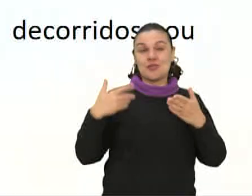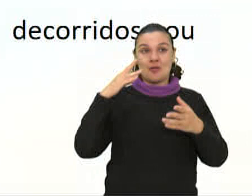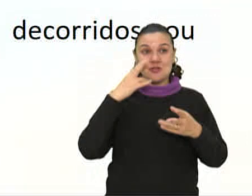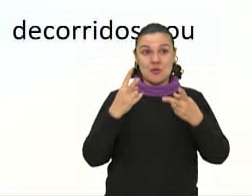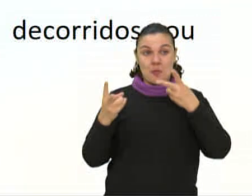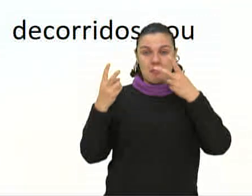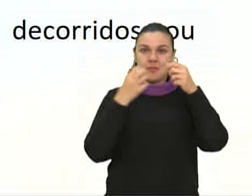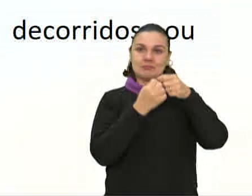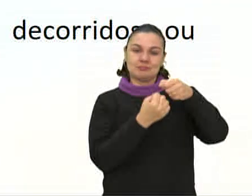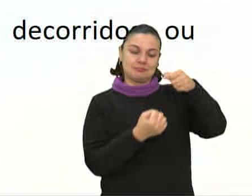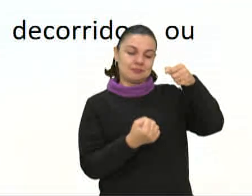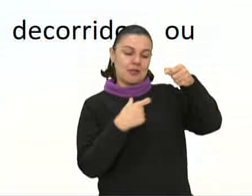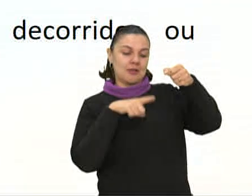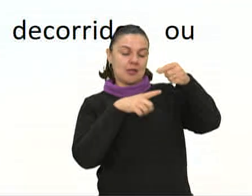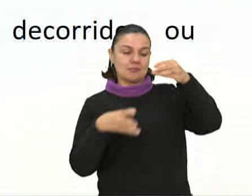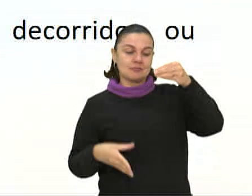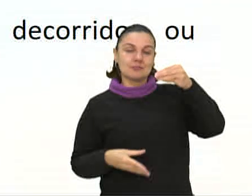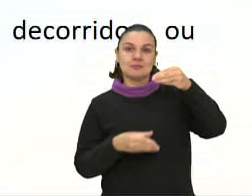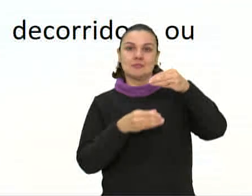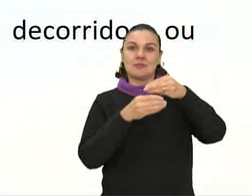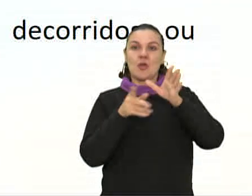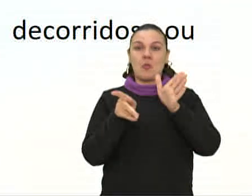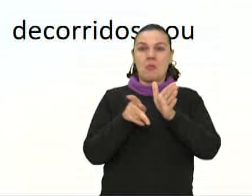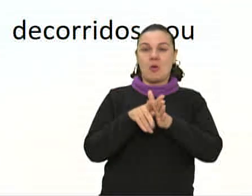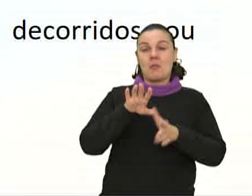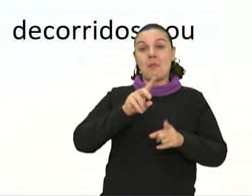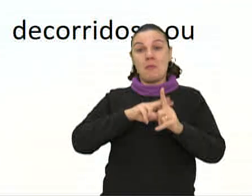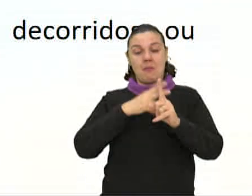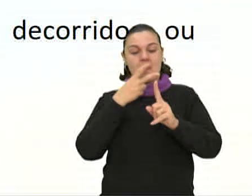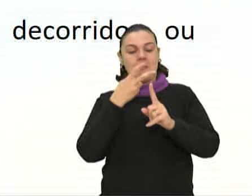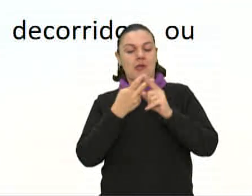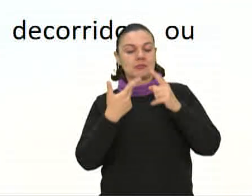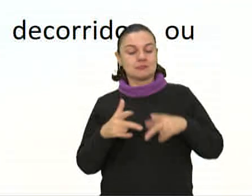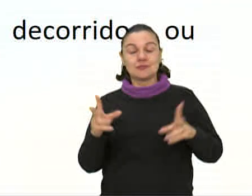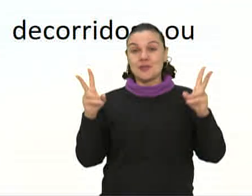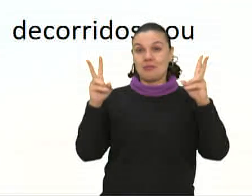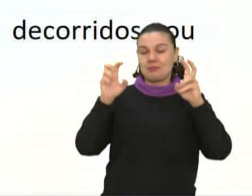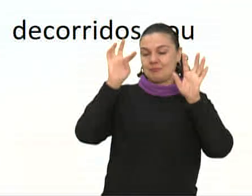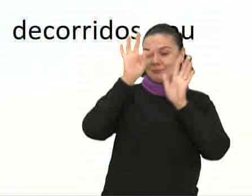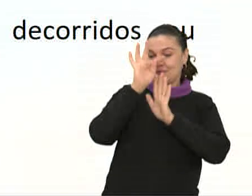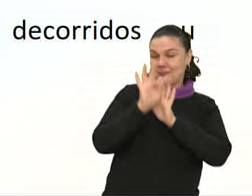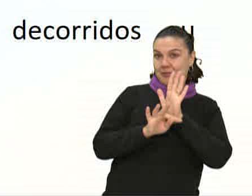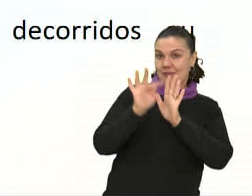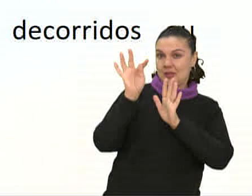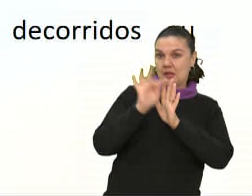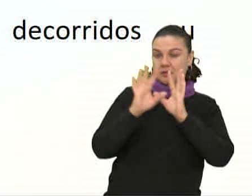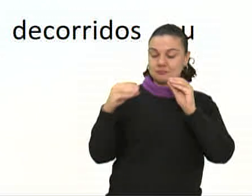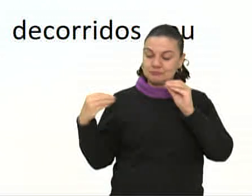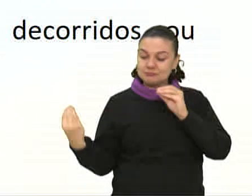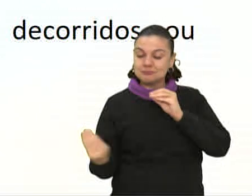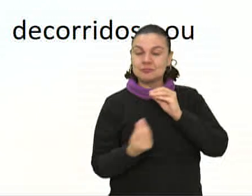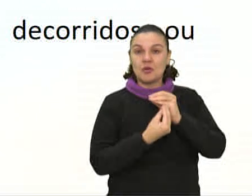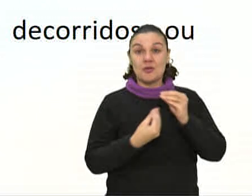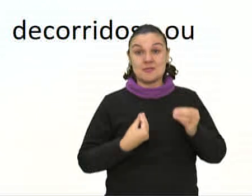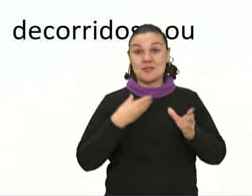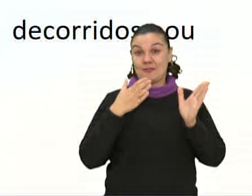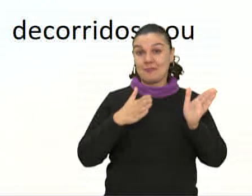que o cartaz compõe um quadro de mais um dos gêneros textuais que circundam o nosso